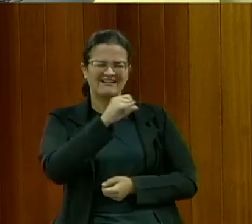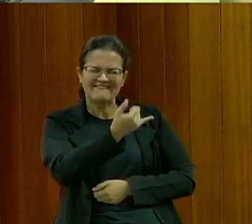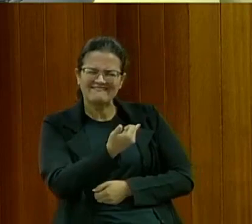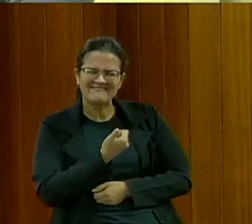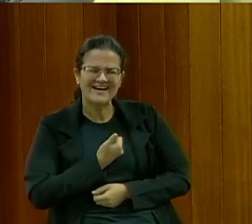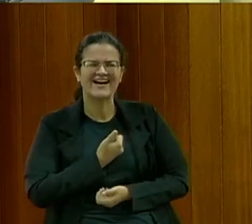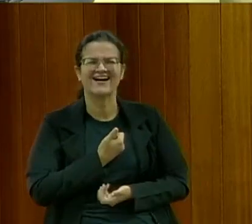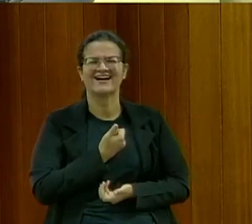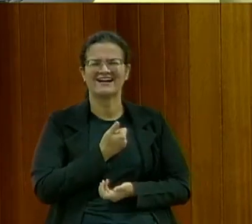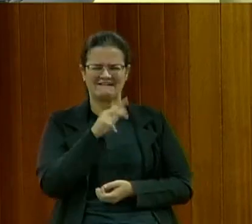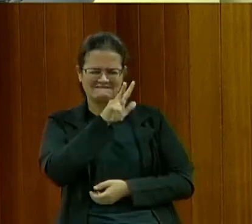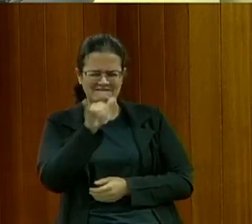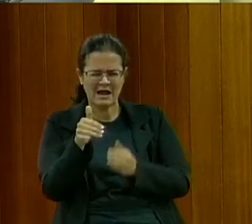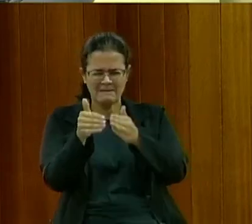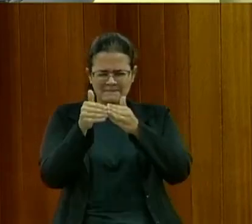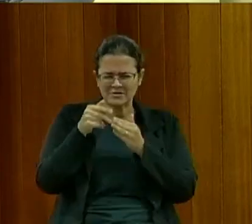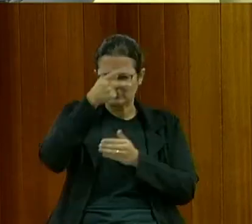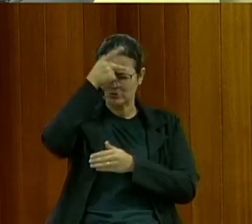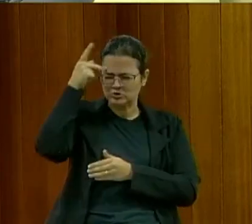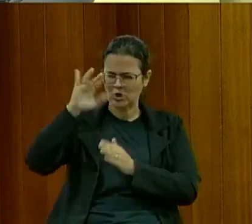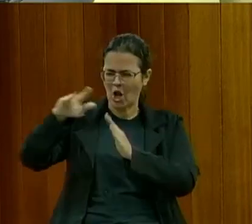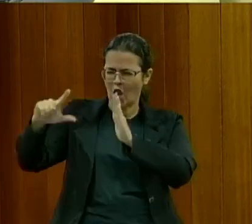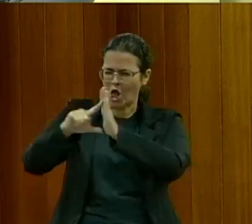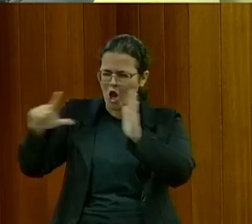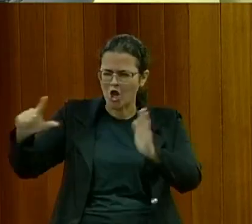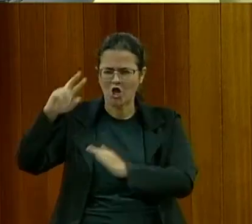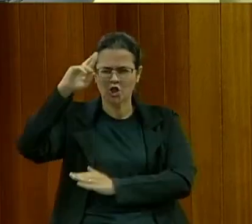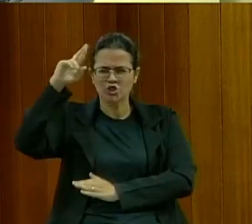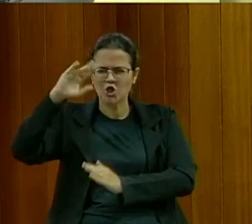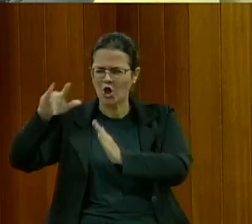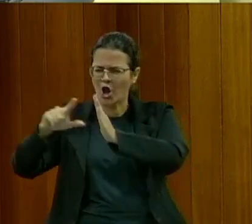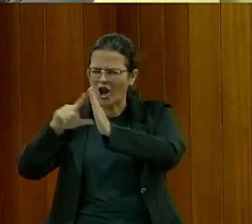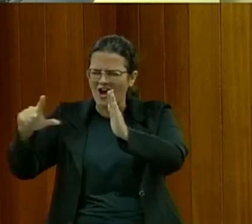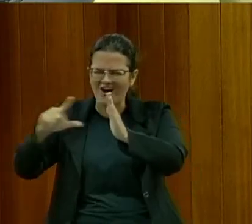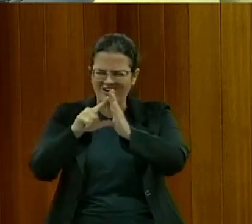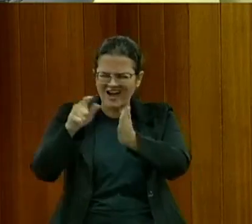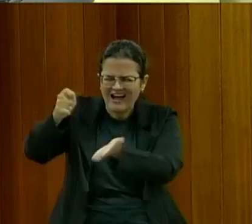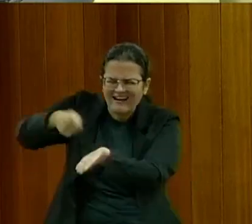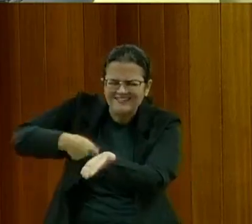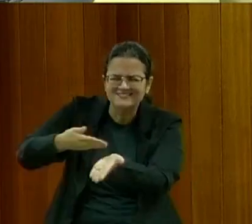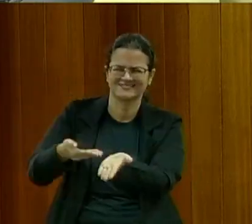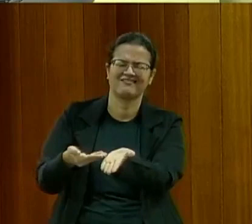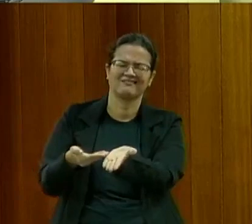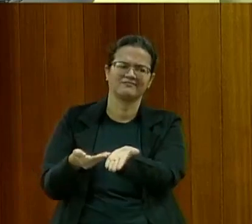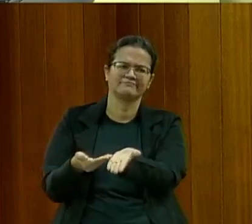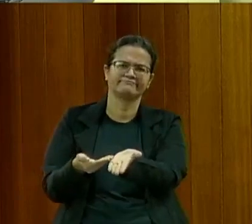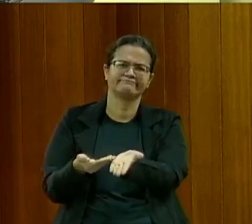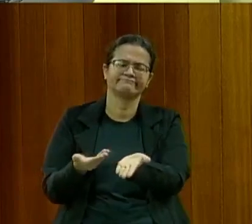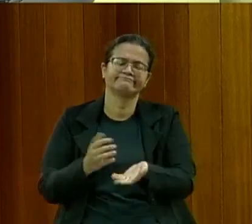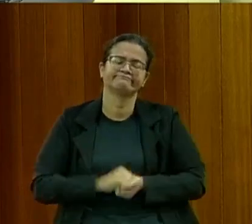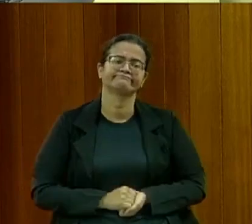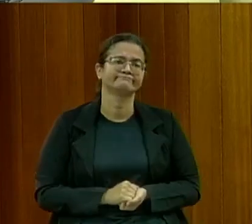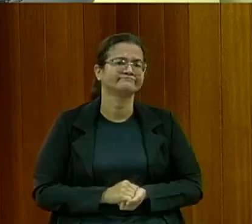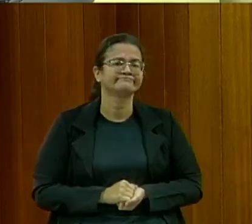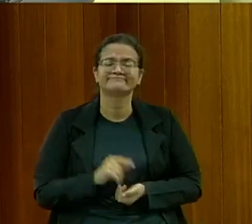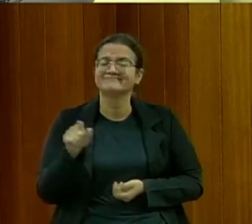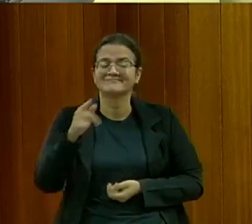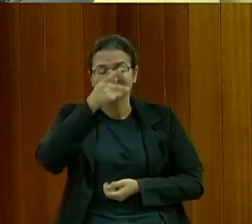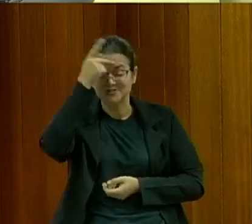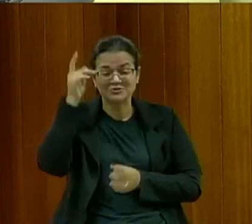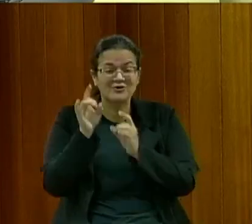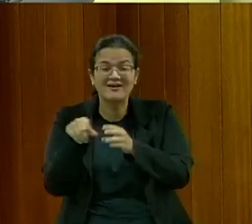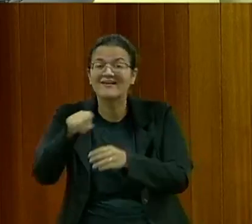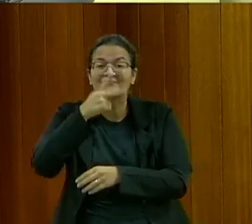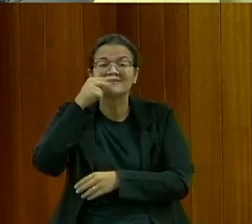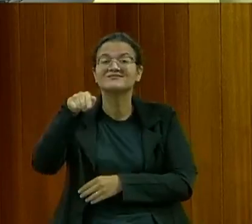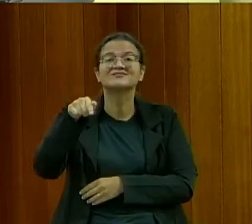comerciante de Castelo Branco, vereador Isaías, assinar? Comerciante de Castelo Branco é tudo alugado aquilo ali, nem é dono de imóvel,